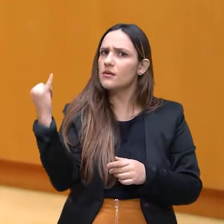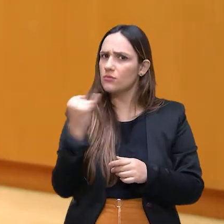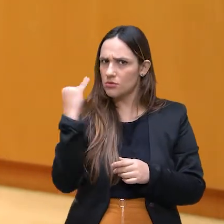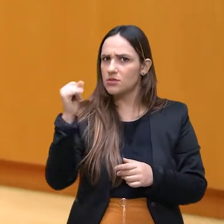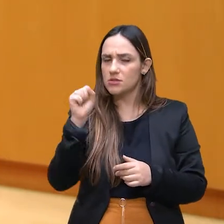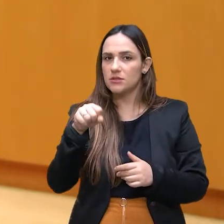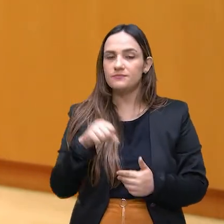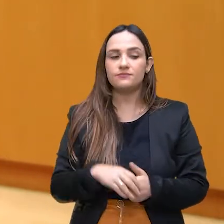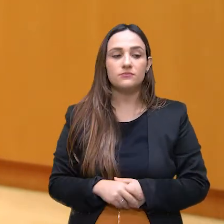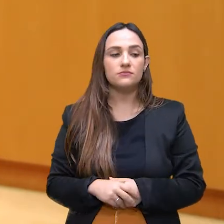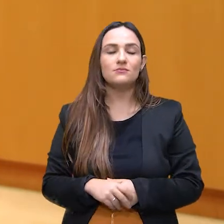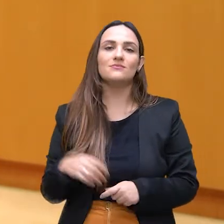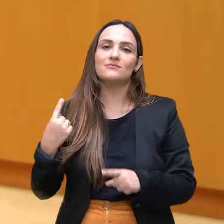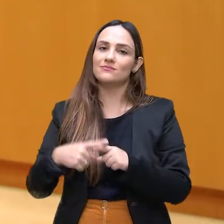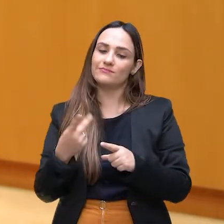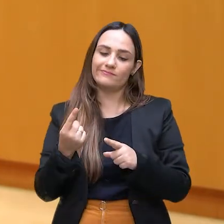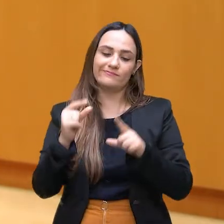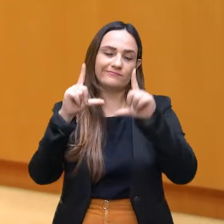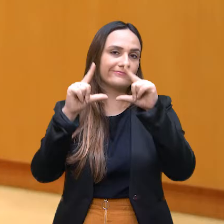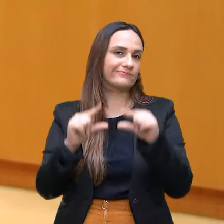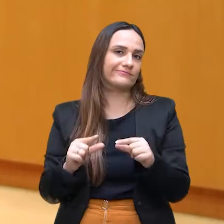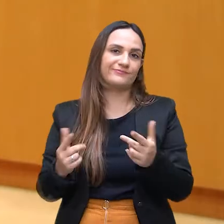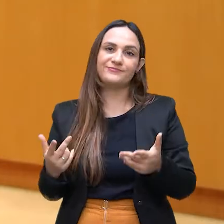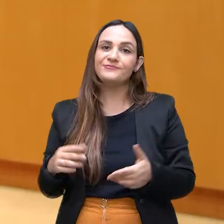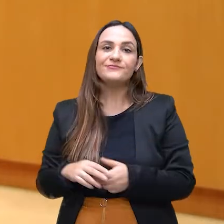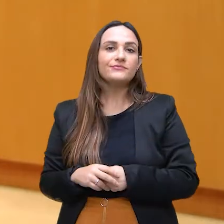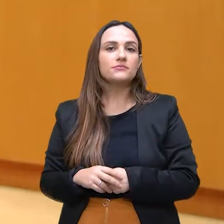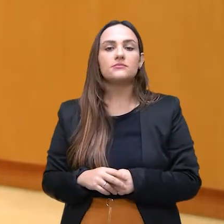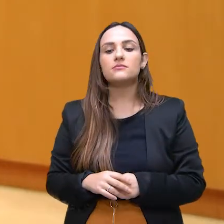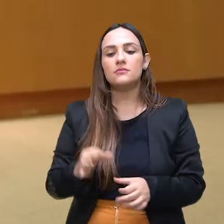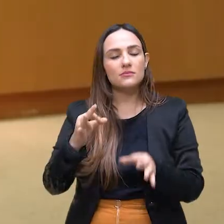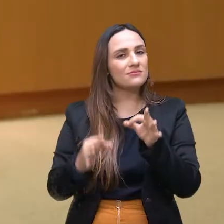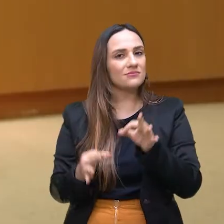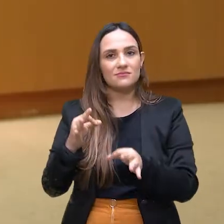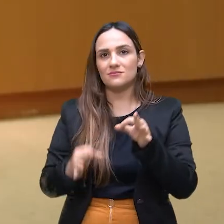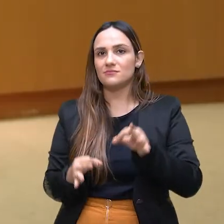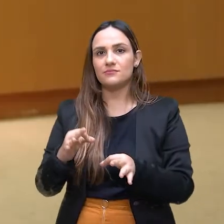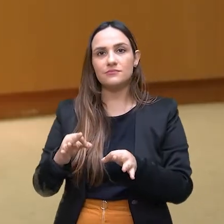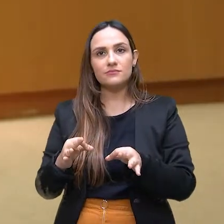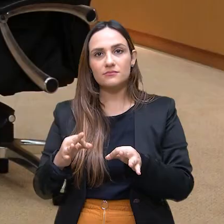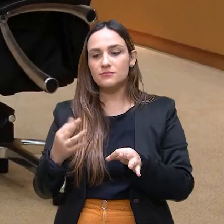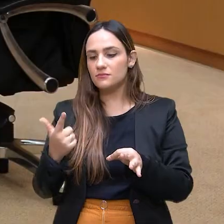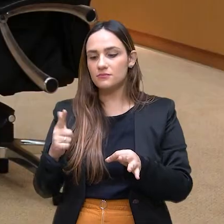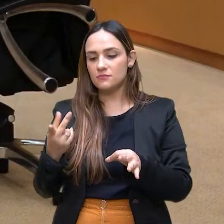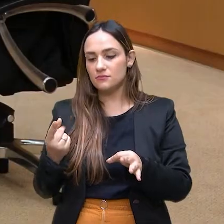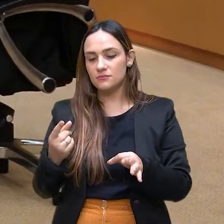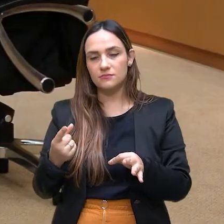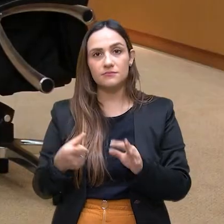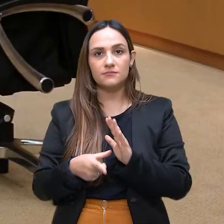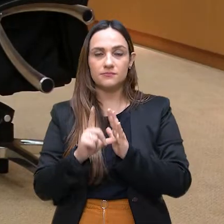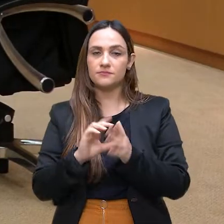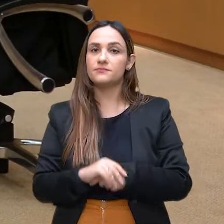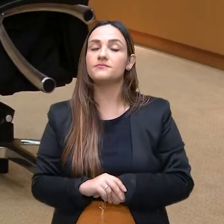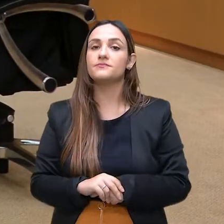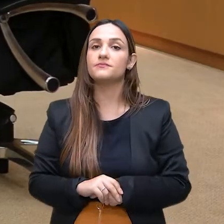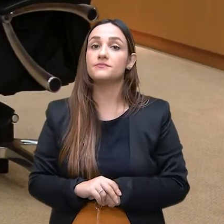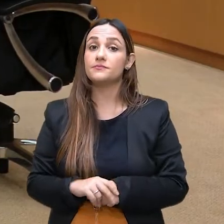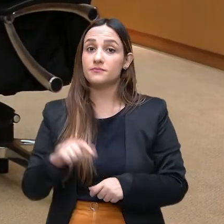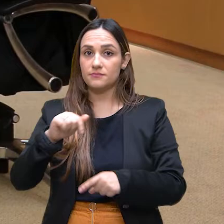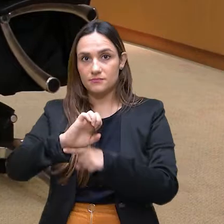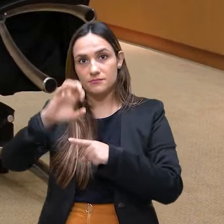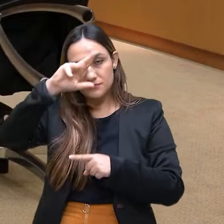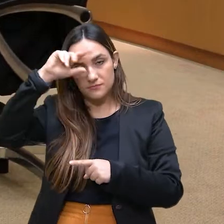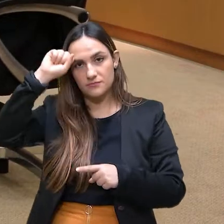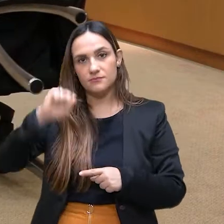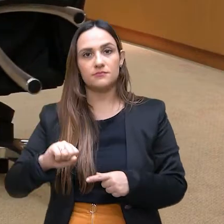importante, porque reduz os custos, como eu disse, da máquina judiciária, né? E a verdade é que em